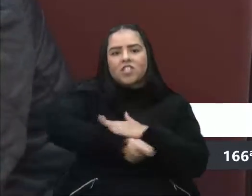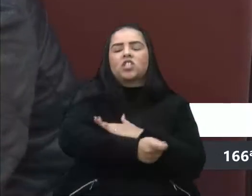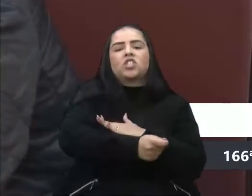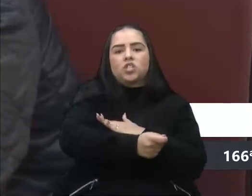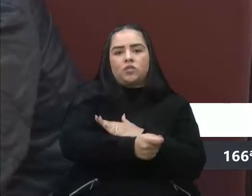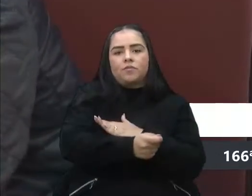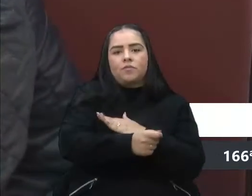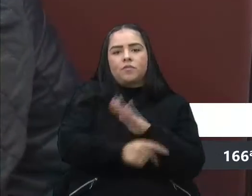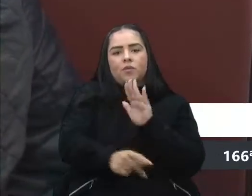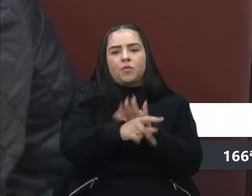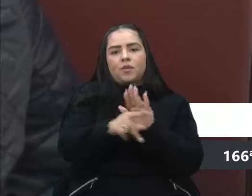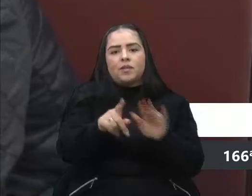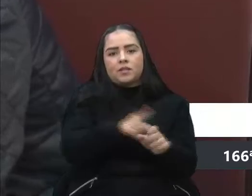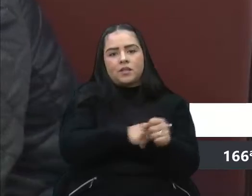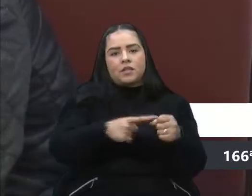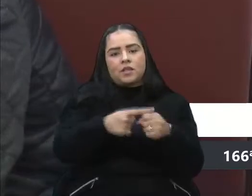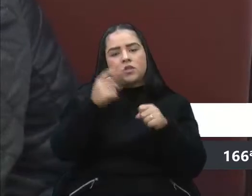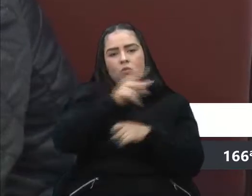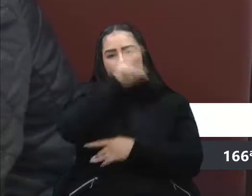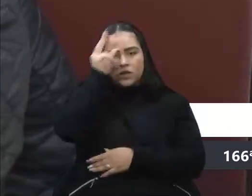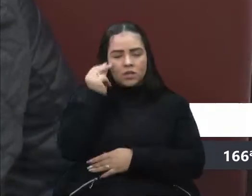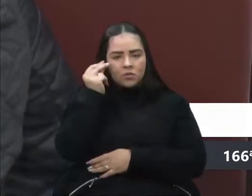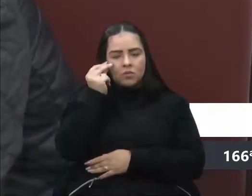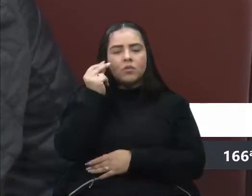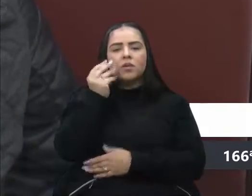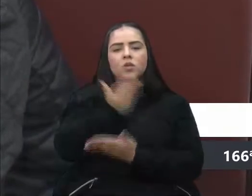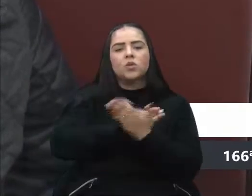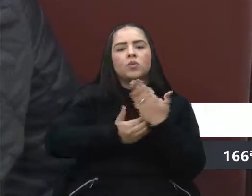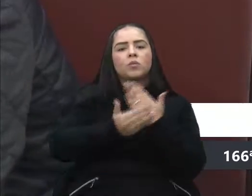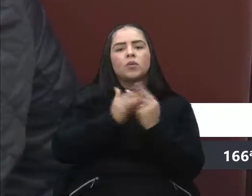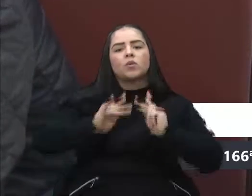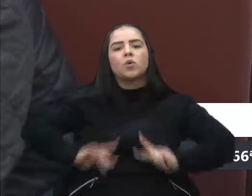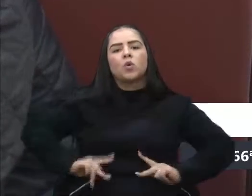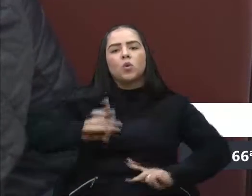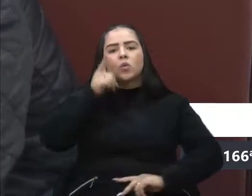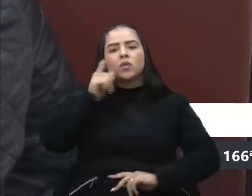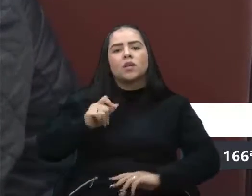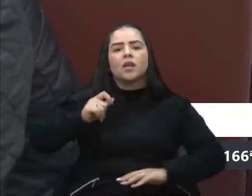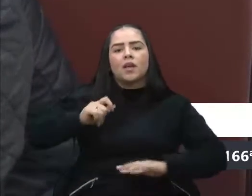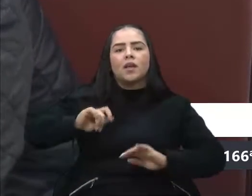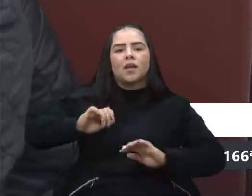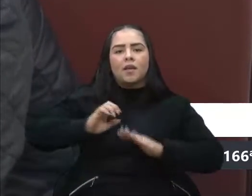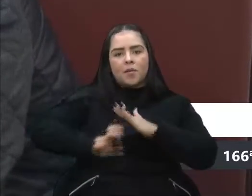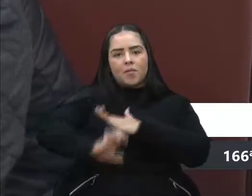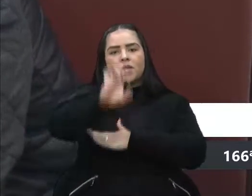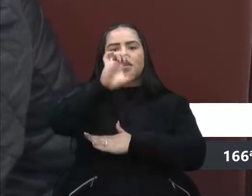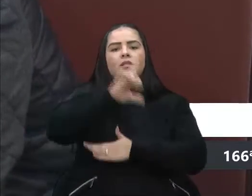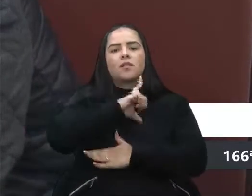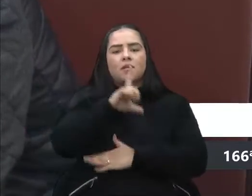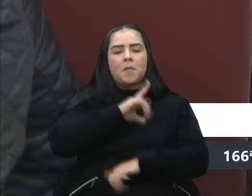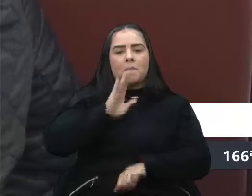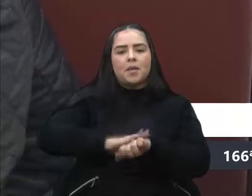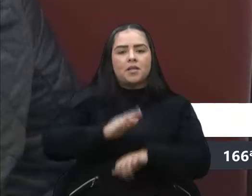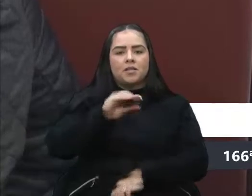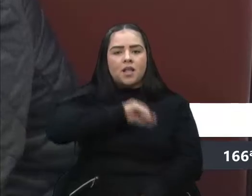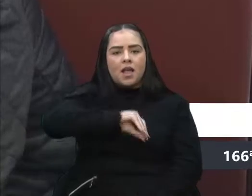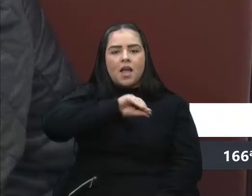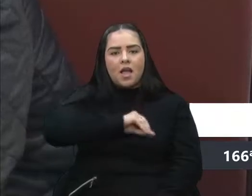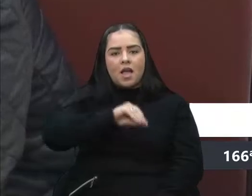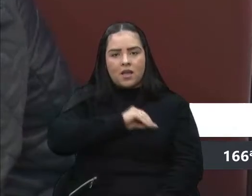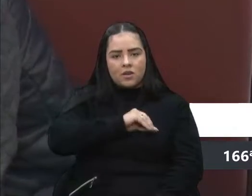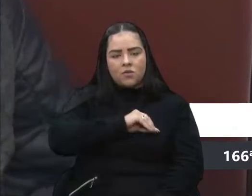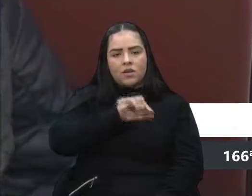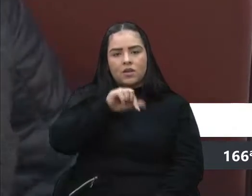na cidade, no município, para que os munícipes possam empreender e ter geração de renda e emprego para a